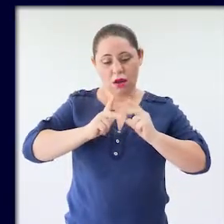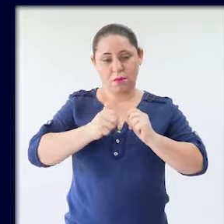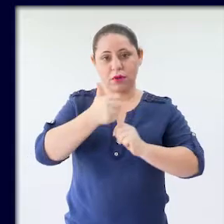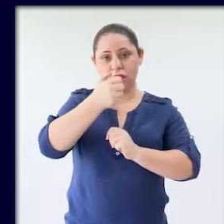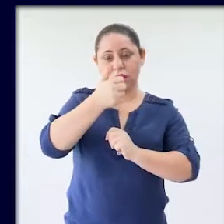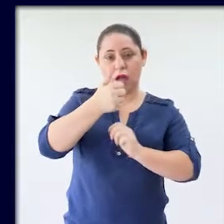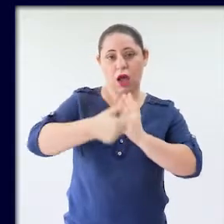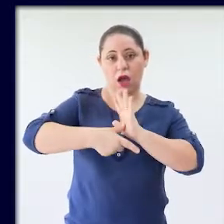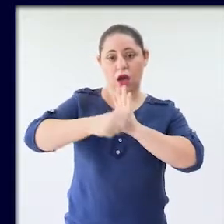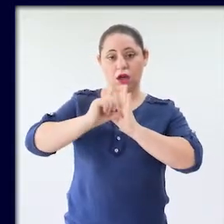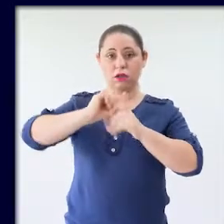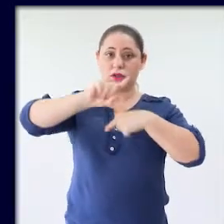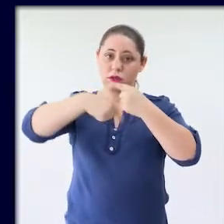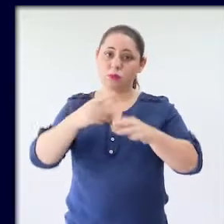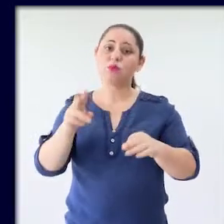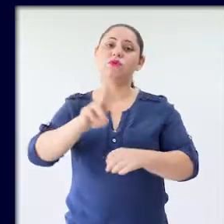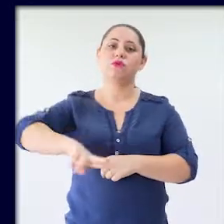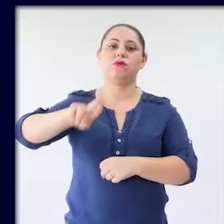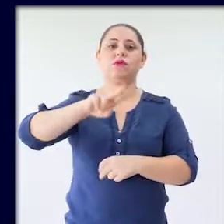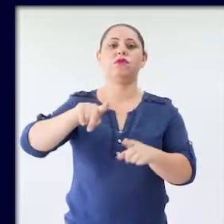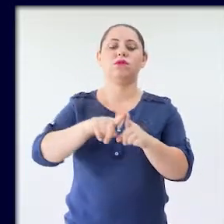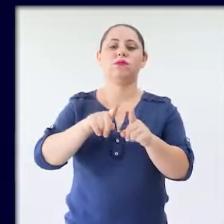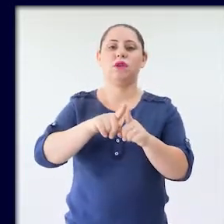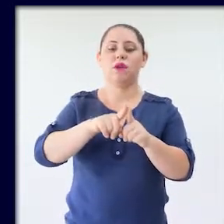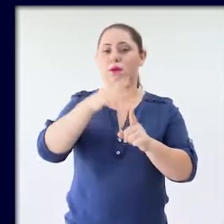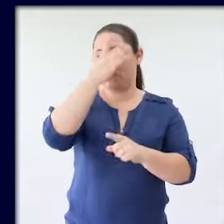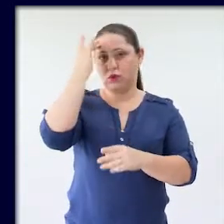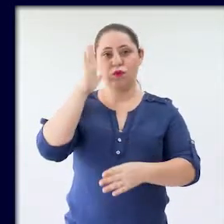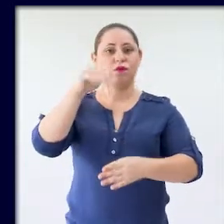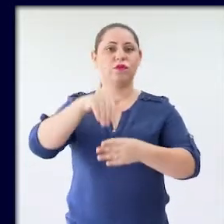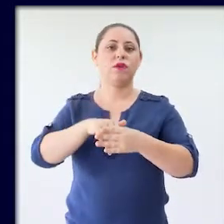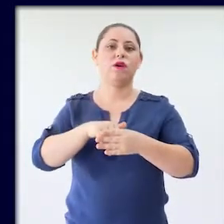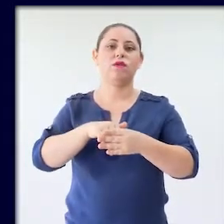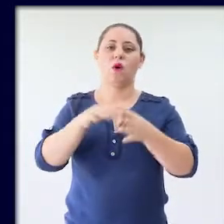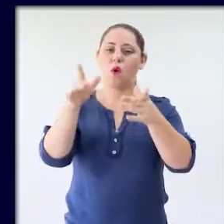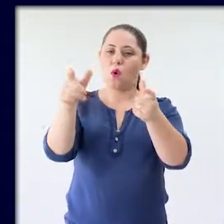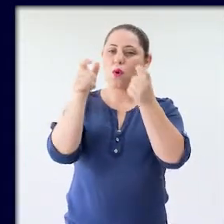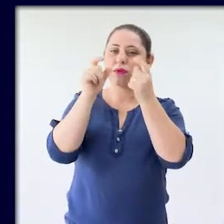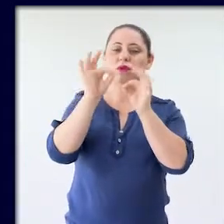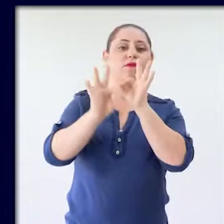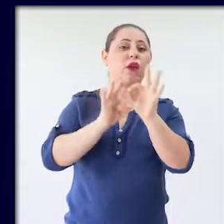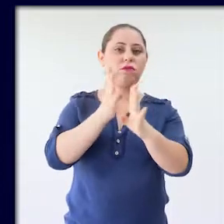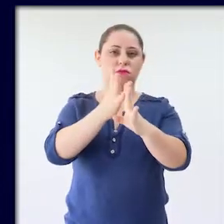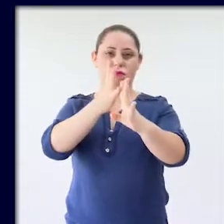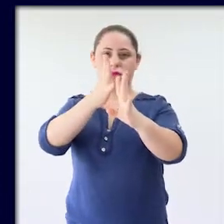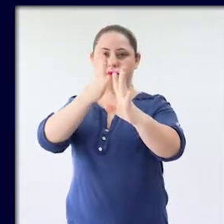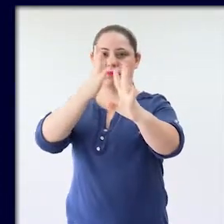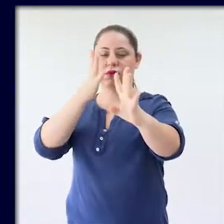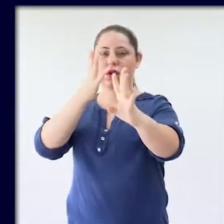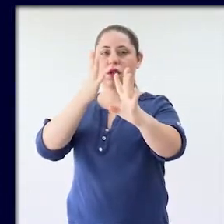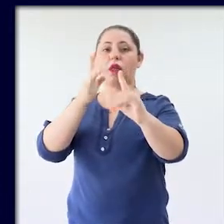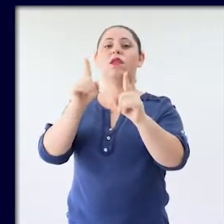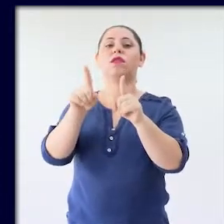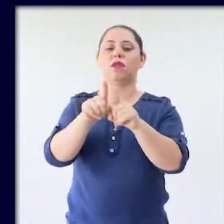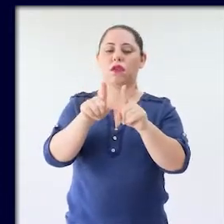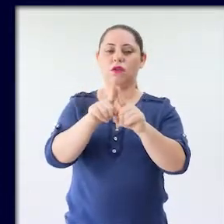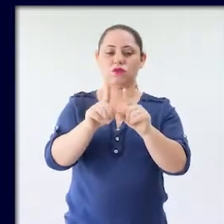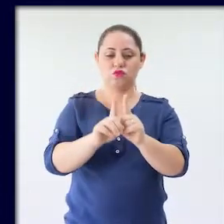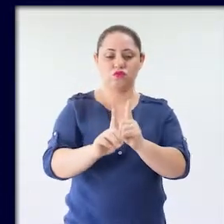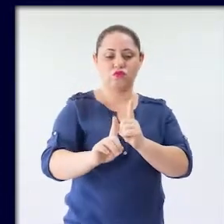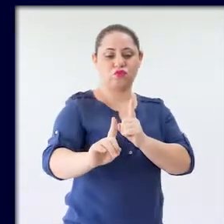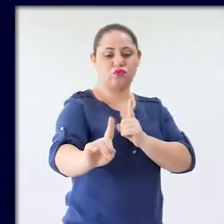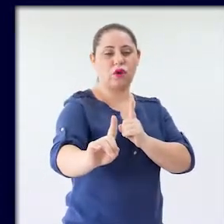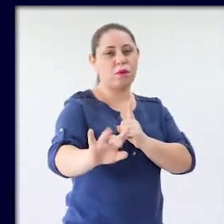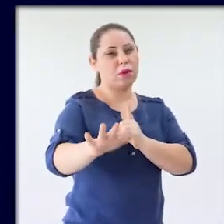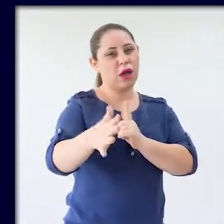higienizada antes e após a sua utilização. O eleitor também deverá observar, se houver fila, o distanciamento,